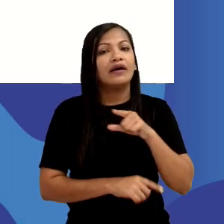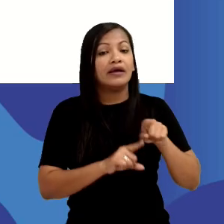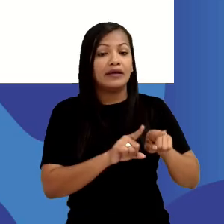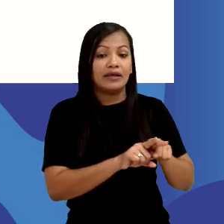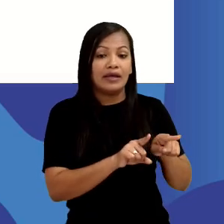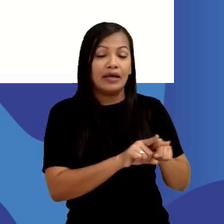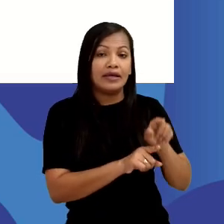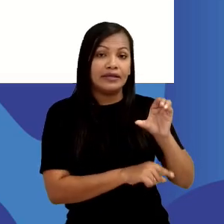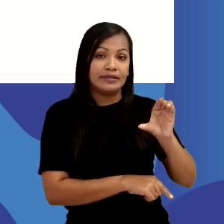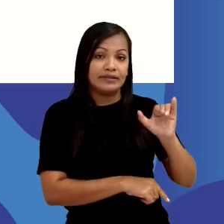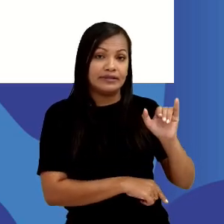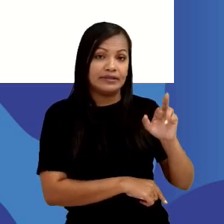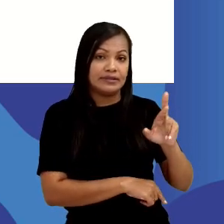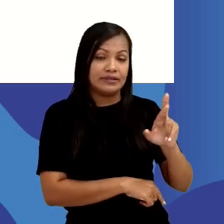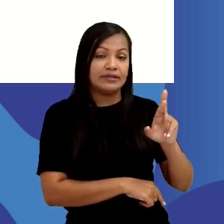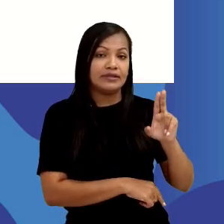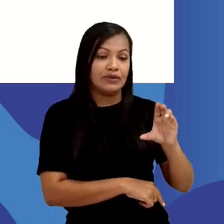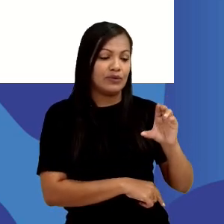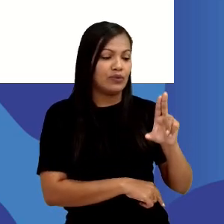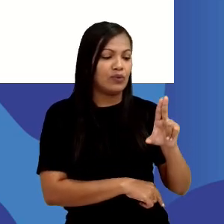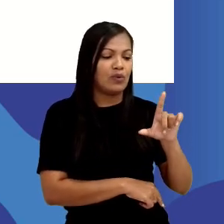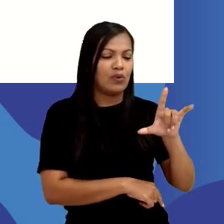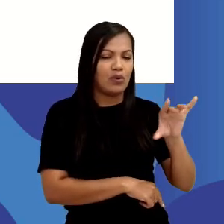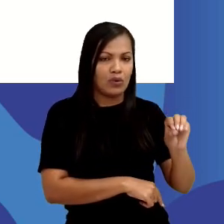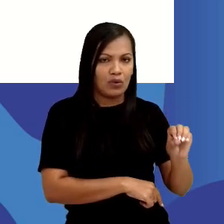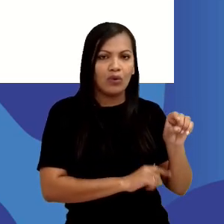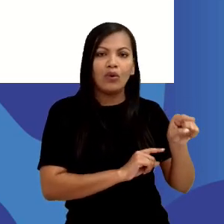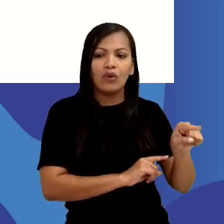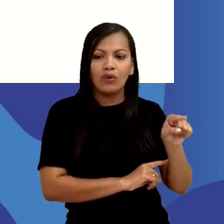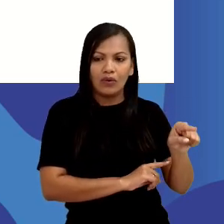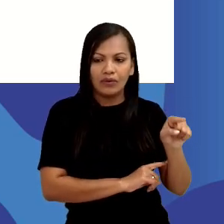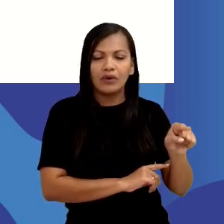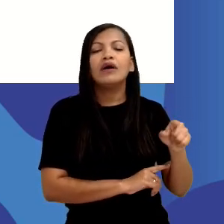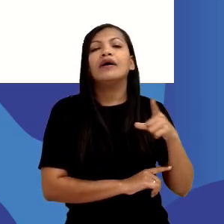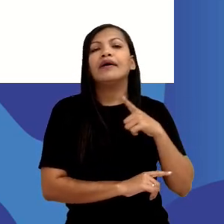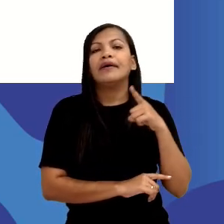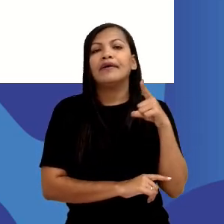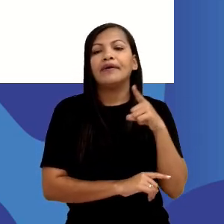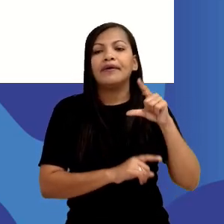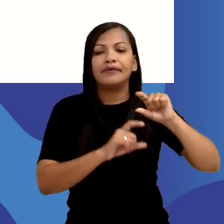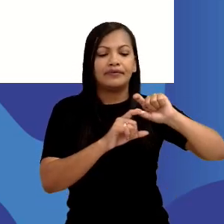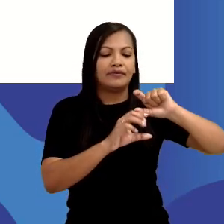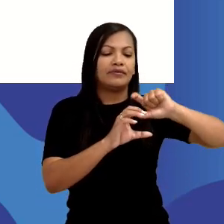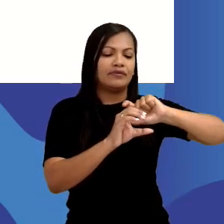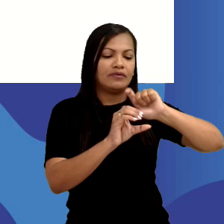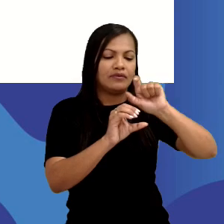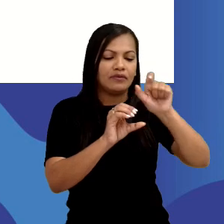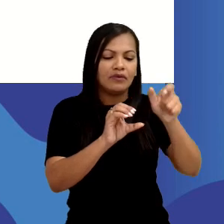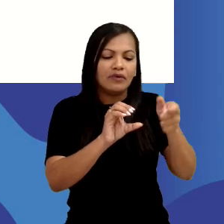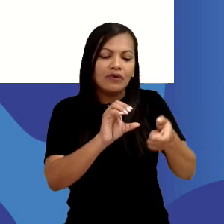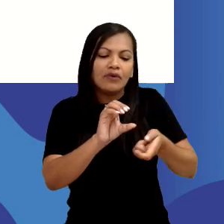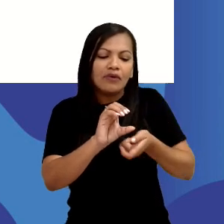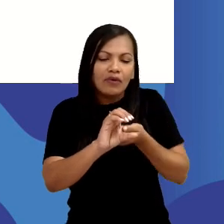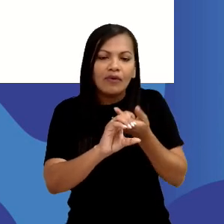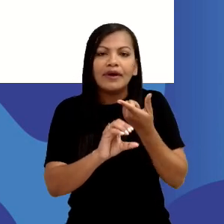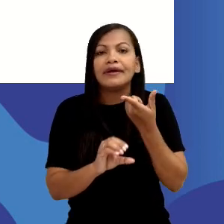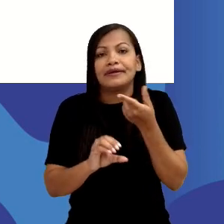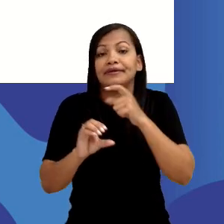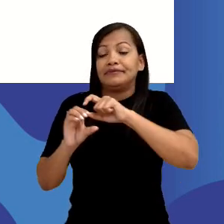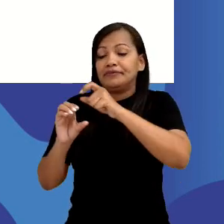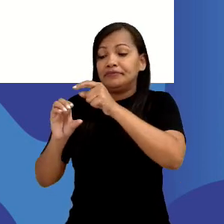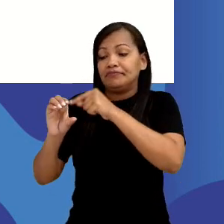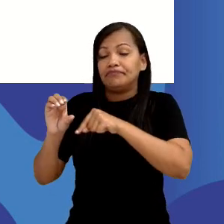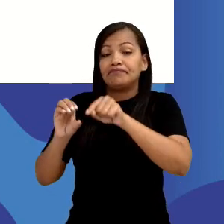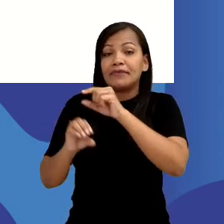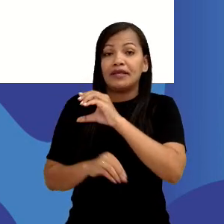da região interna dessa figura. Circunferência, eu falo do contorno dessa figura. Então,